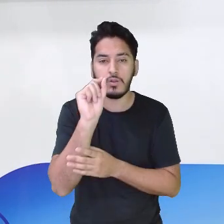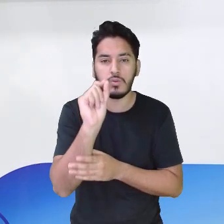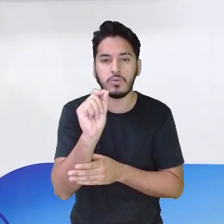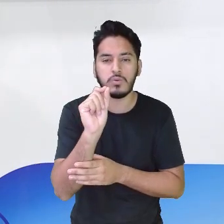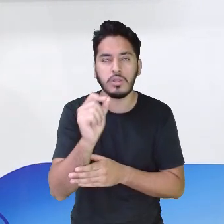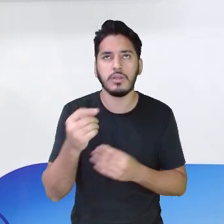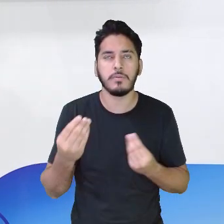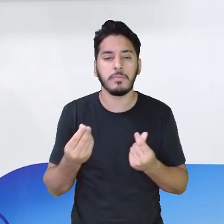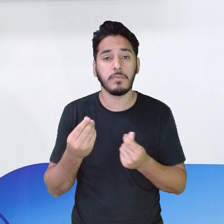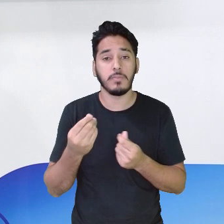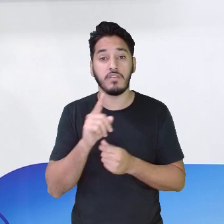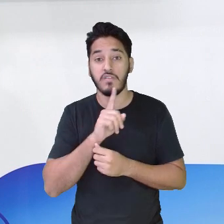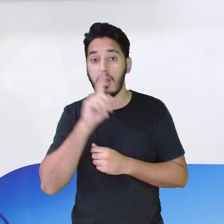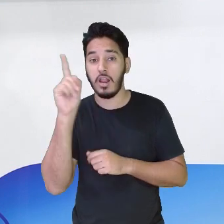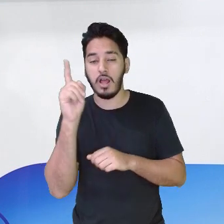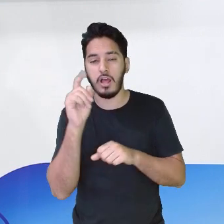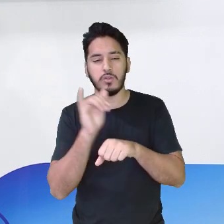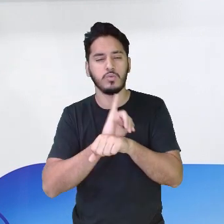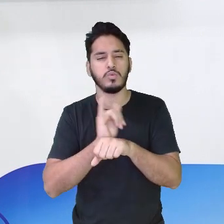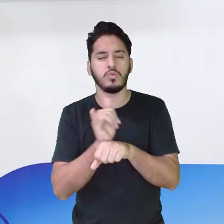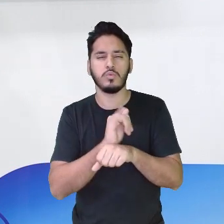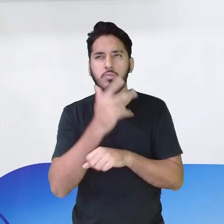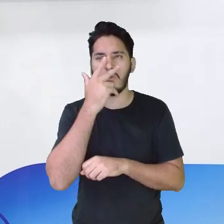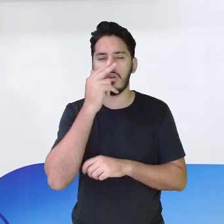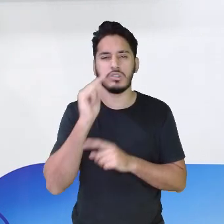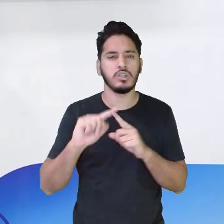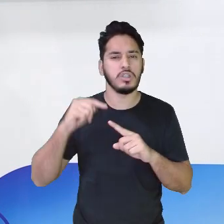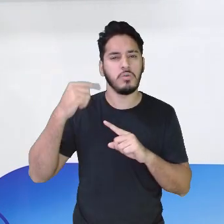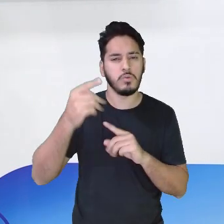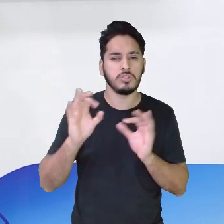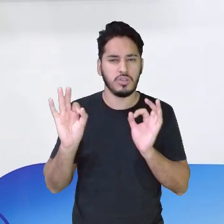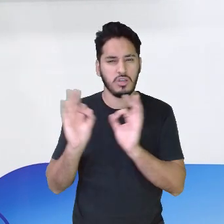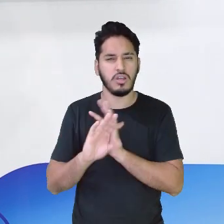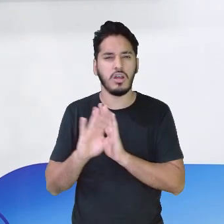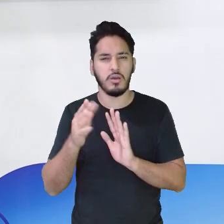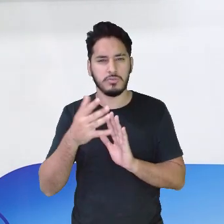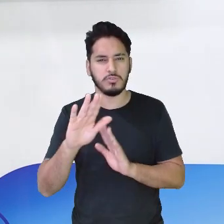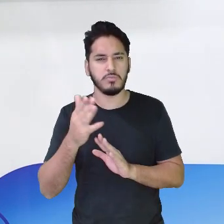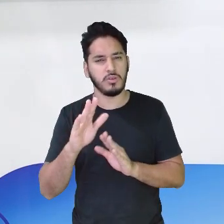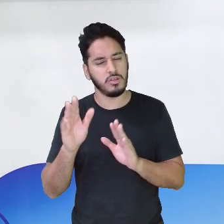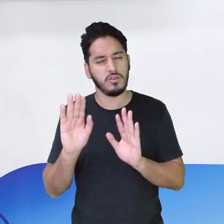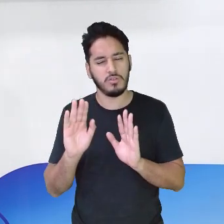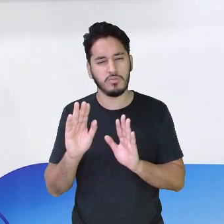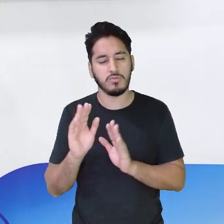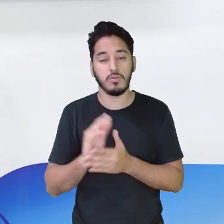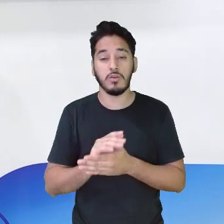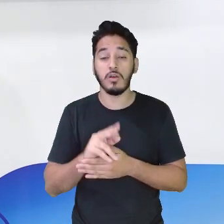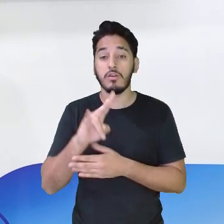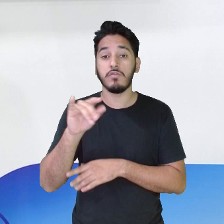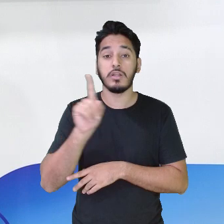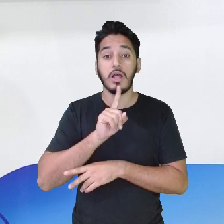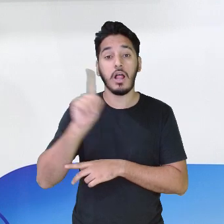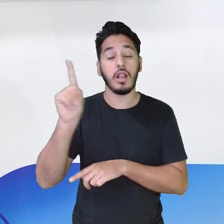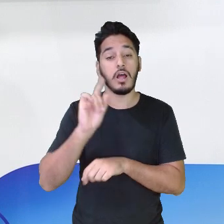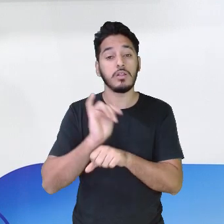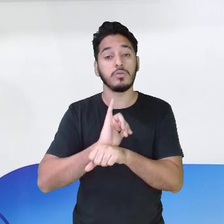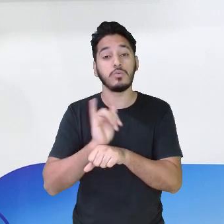sendo disponibilizada, eu acho que logo após o fim, né, das transmissões ao vivo, ela vai